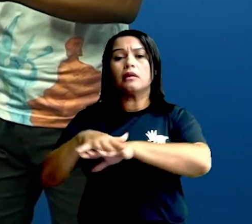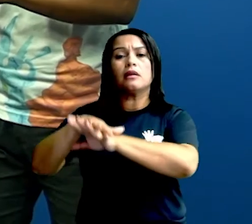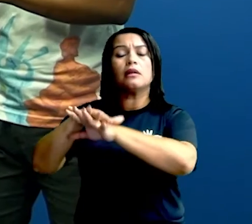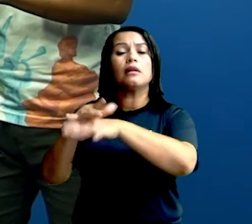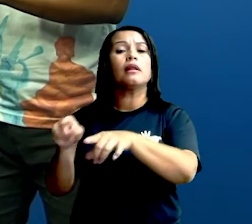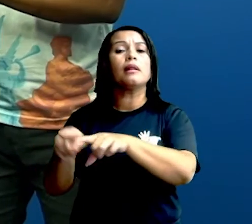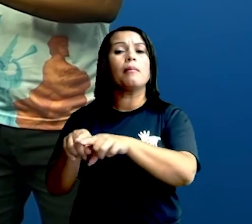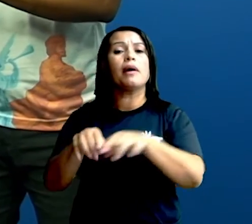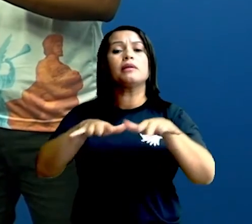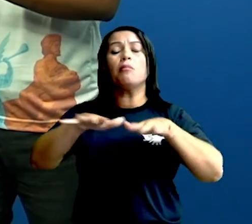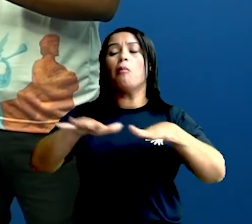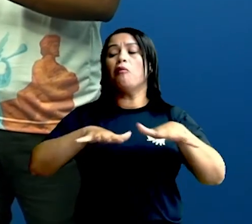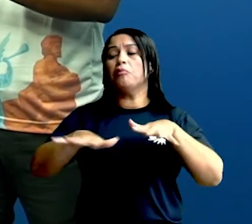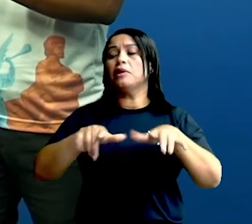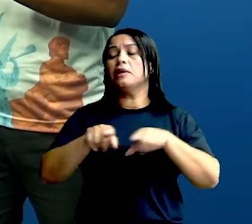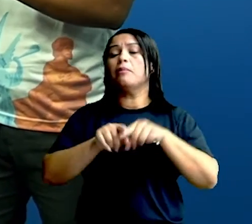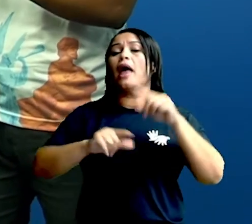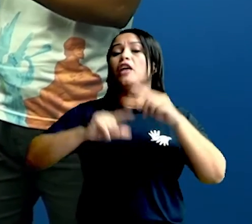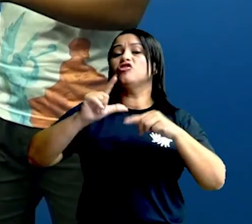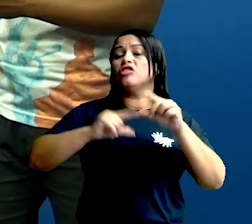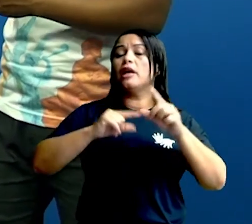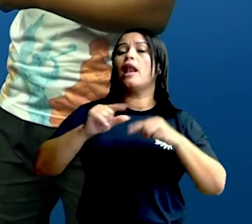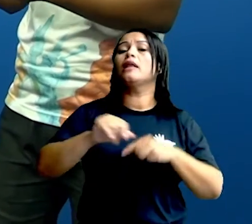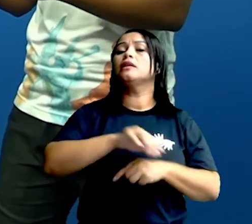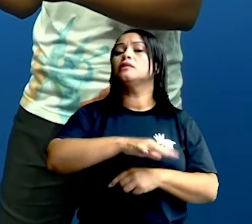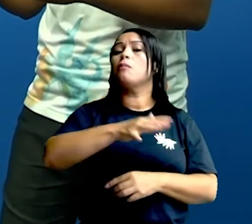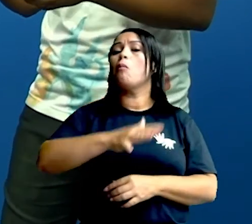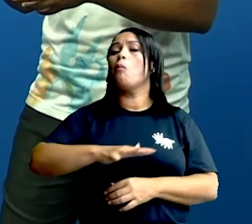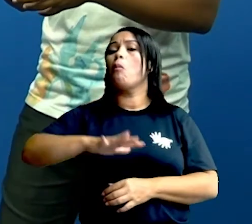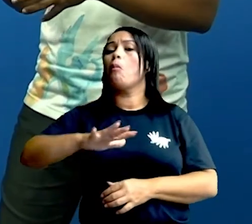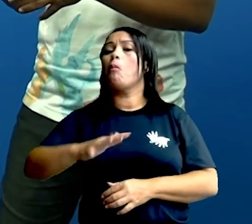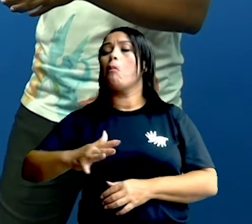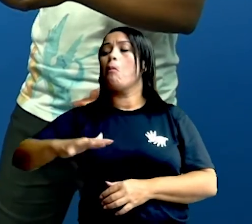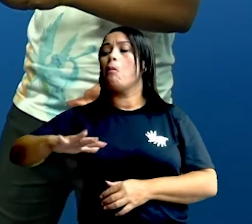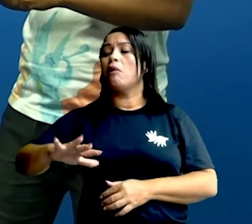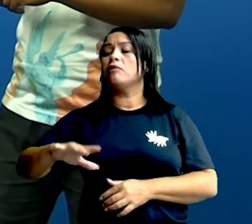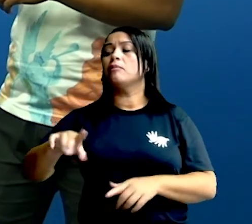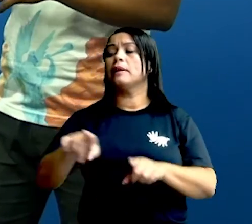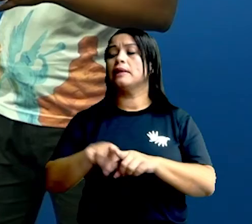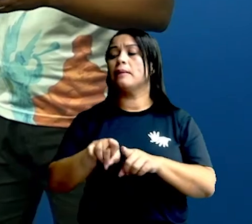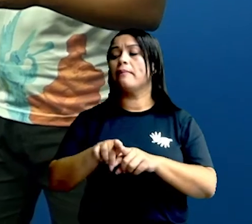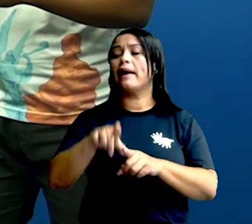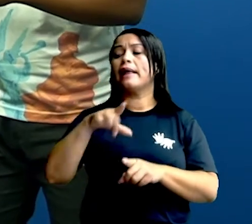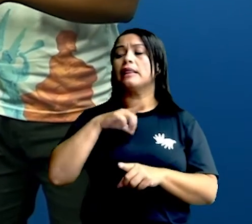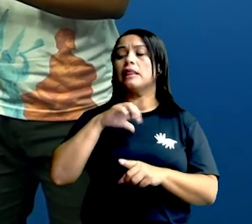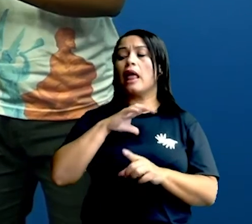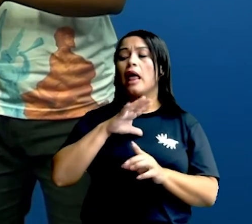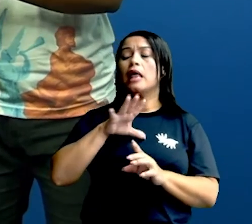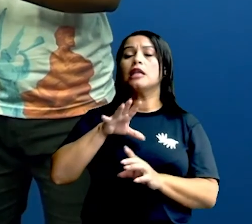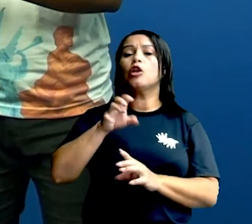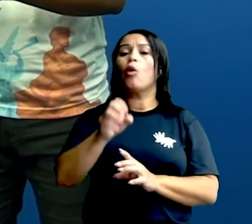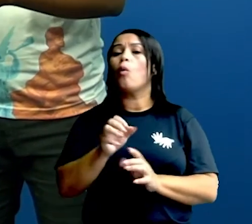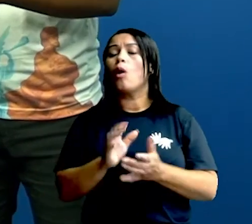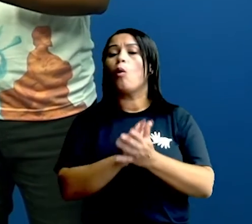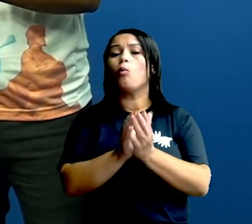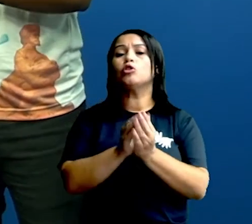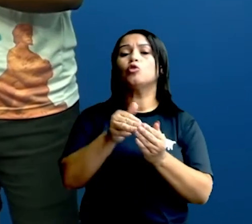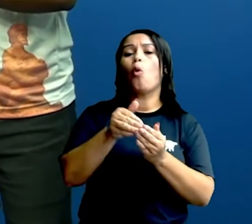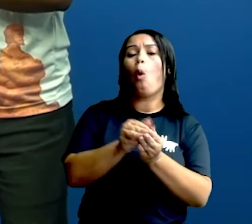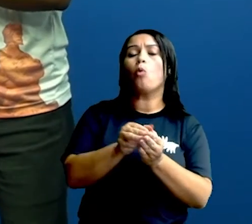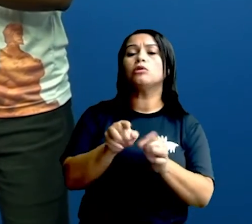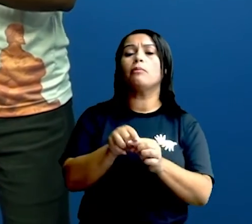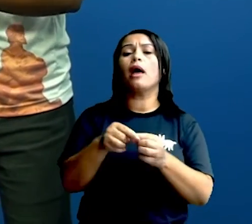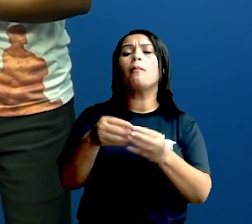mar se movimente. Então a estrela do mar se movimenta com esses pequenos pés dela, abraça ostras,